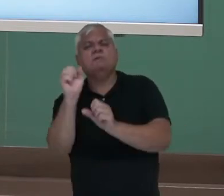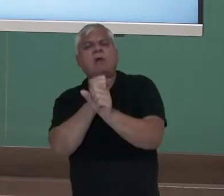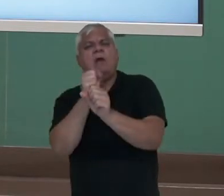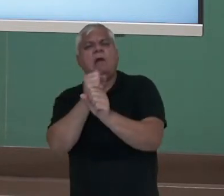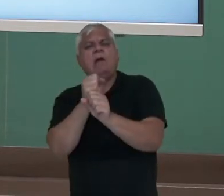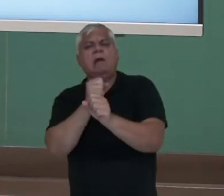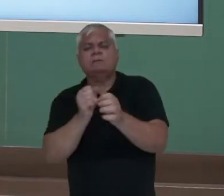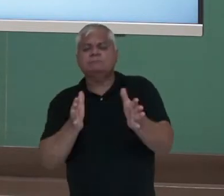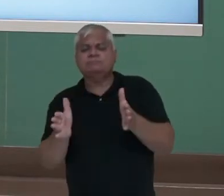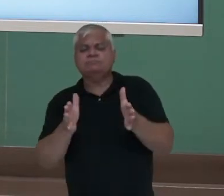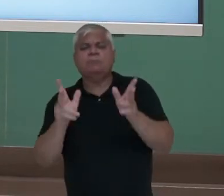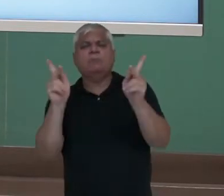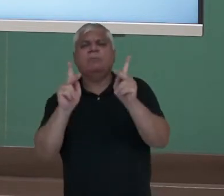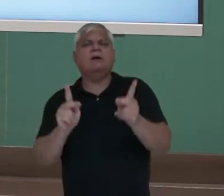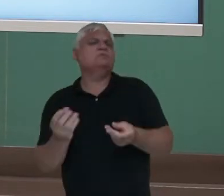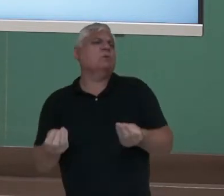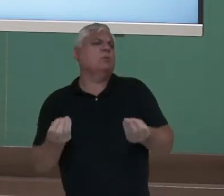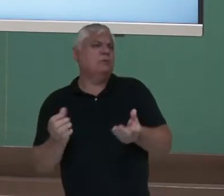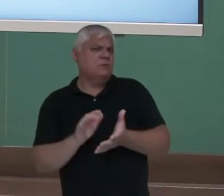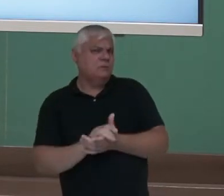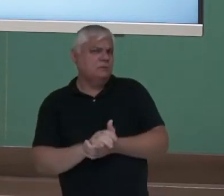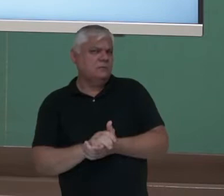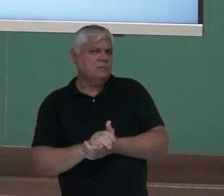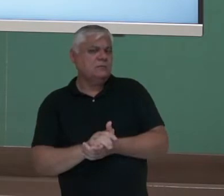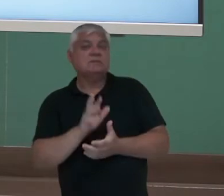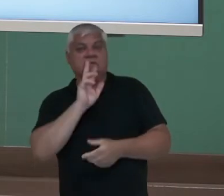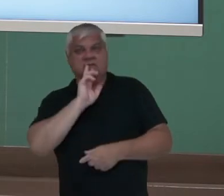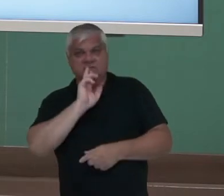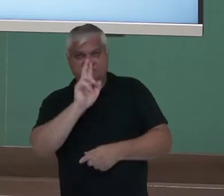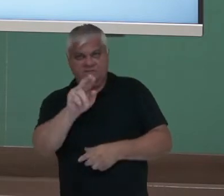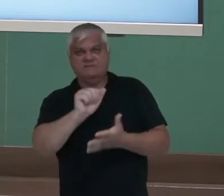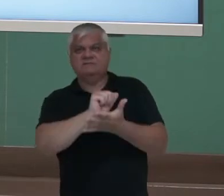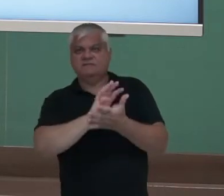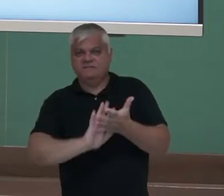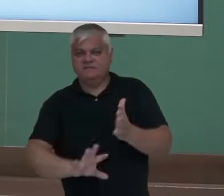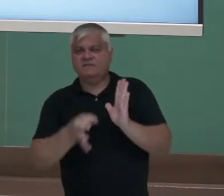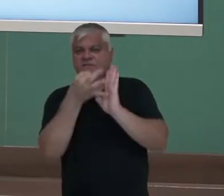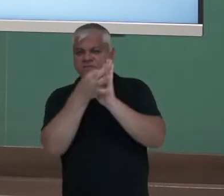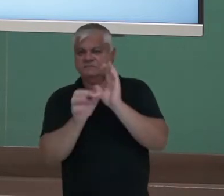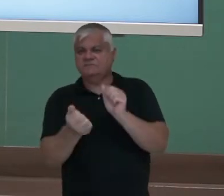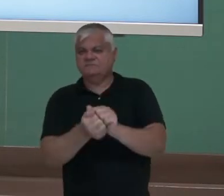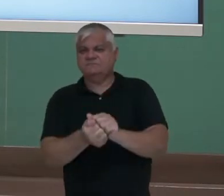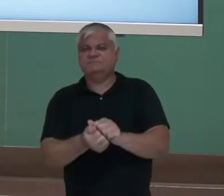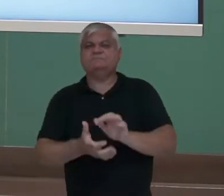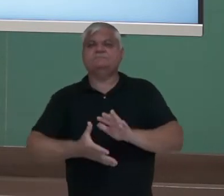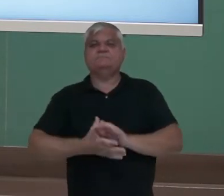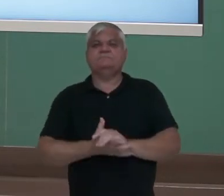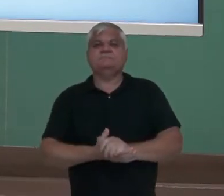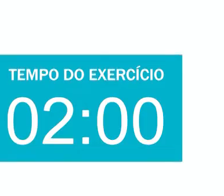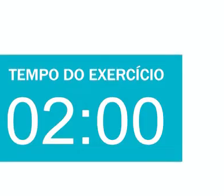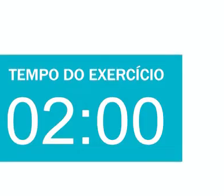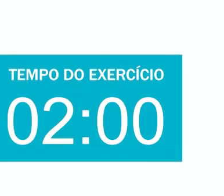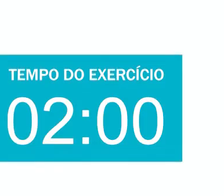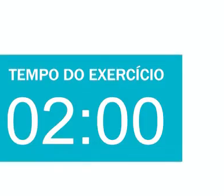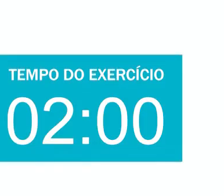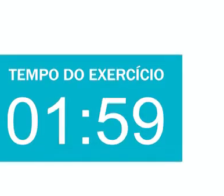esse período de relativa paz? Responda a atividade e a gente faz a correção juntos.